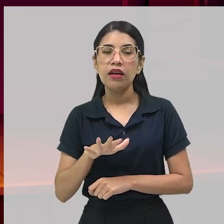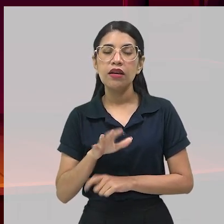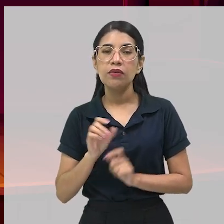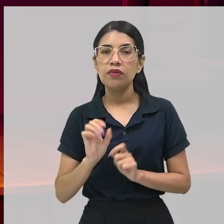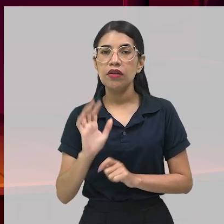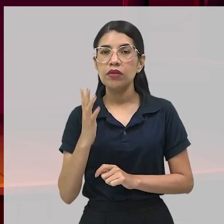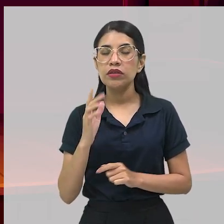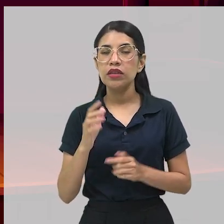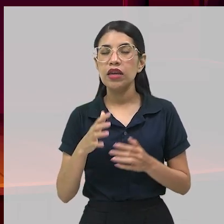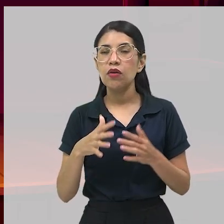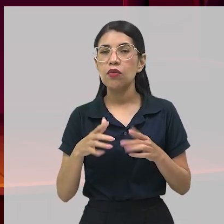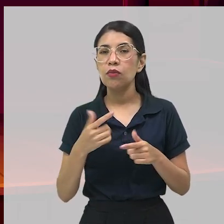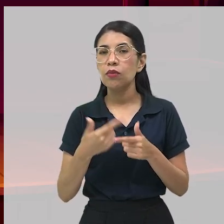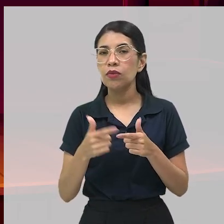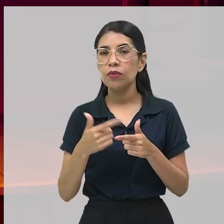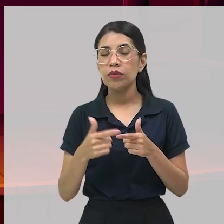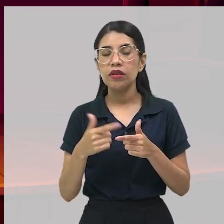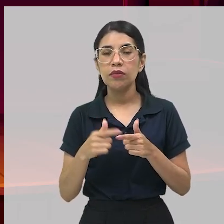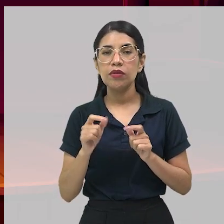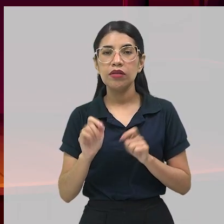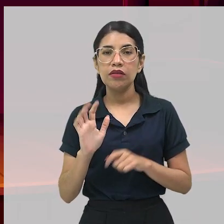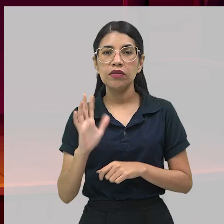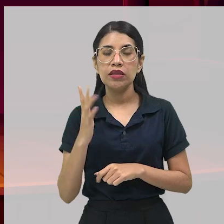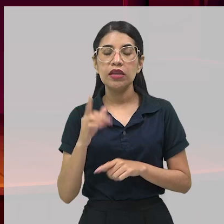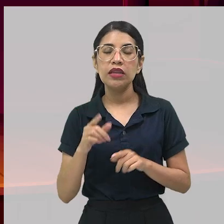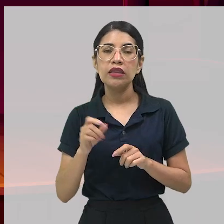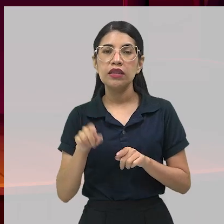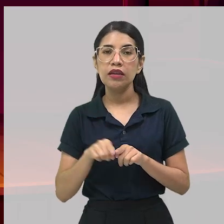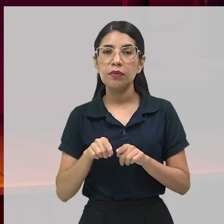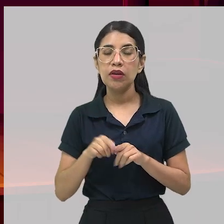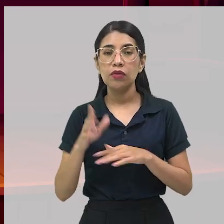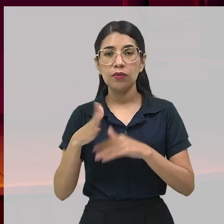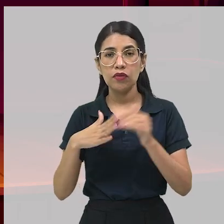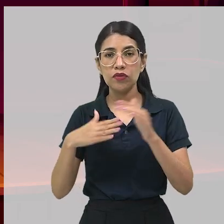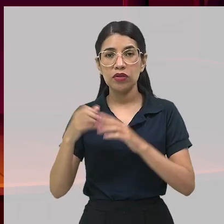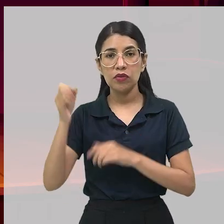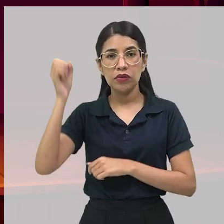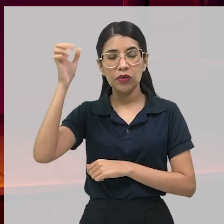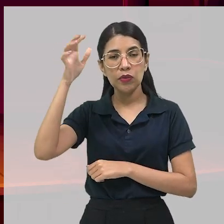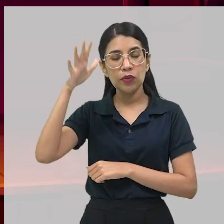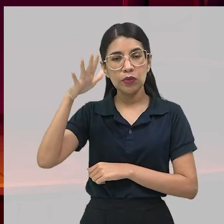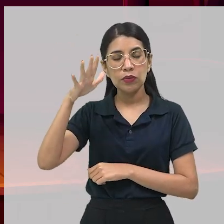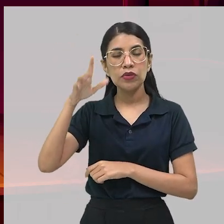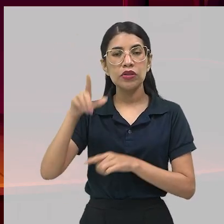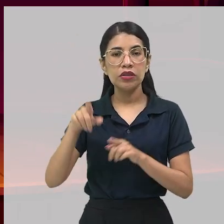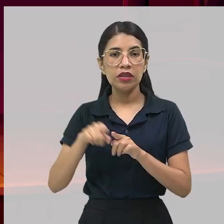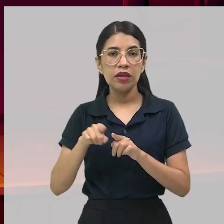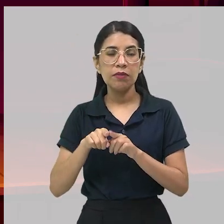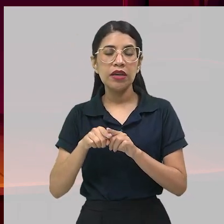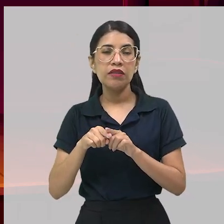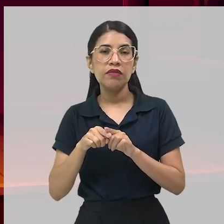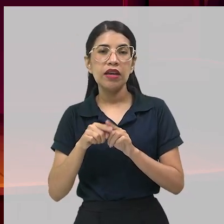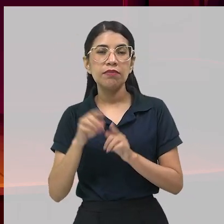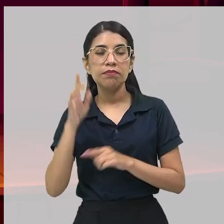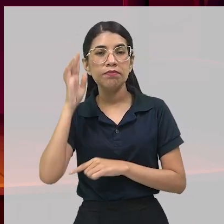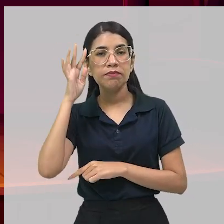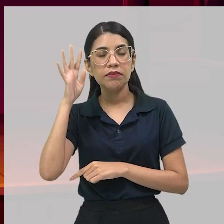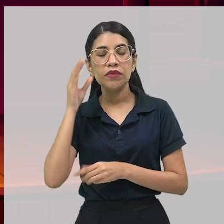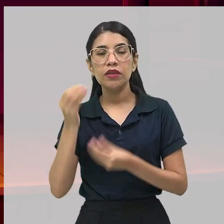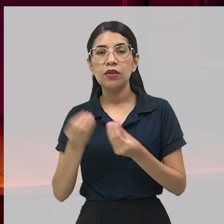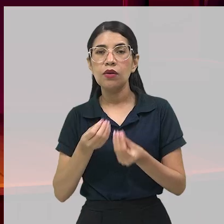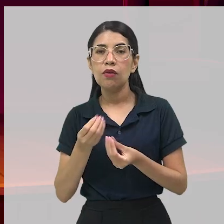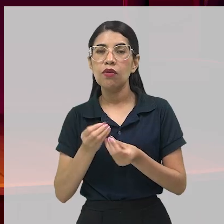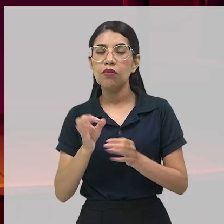ali? Qual é o conflito? E o iluminador, que é quem faz essa iluminação, ele vai pensar ali